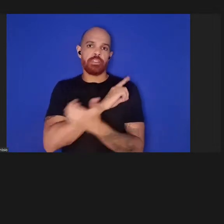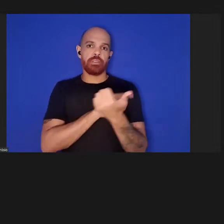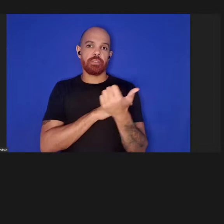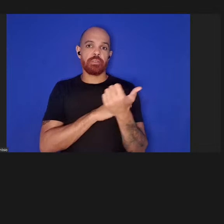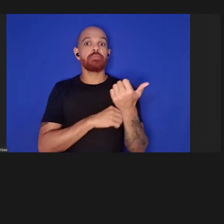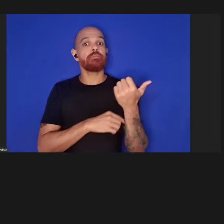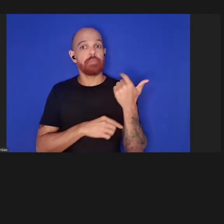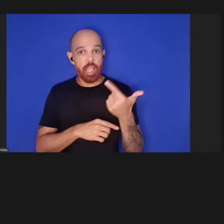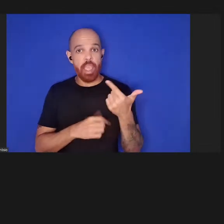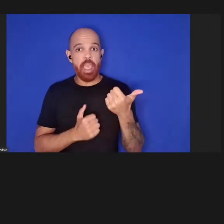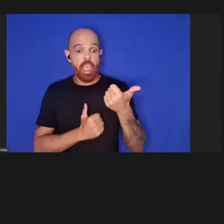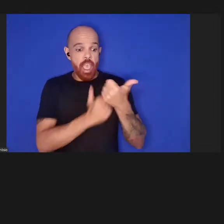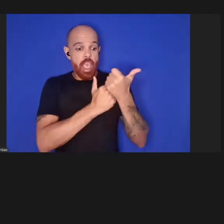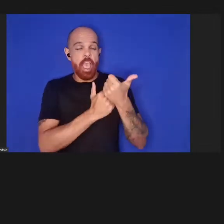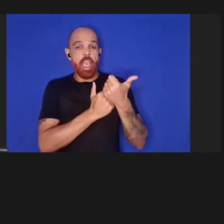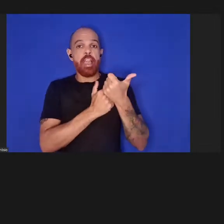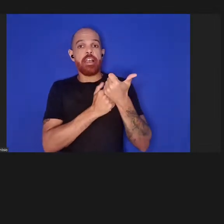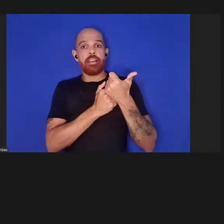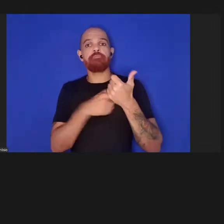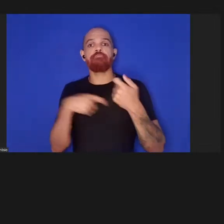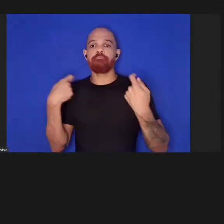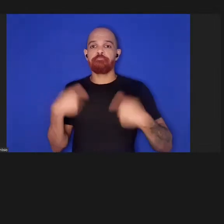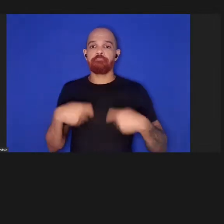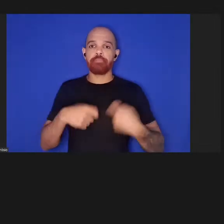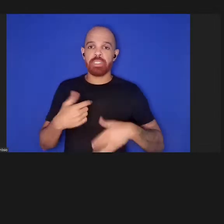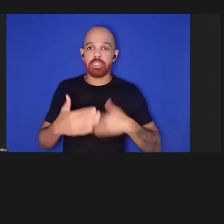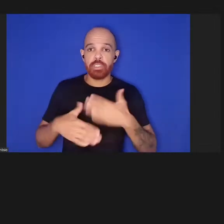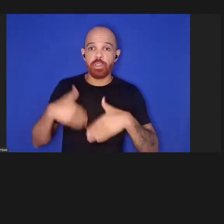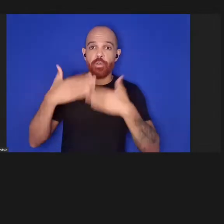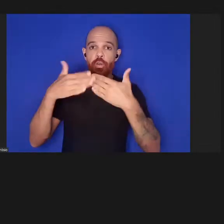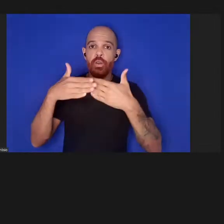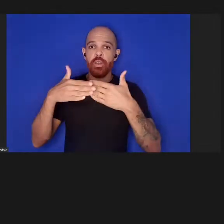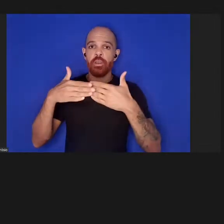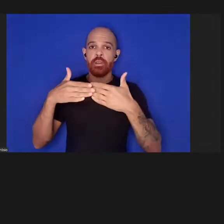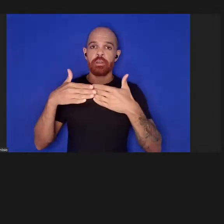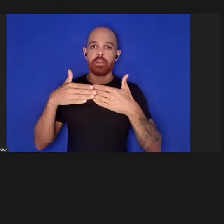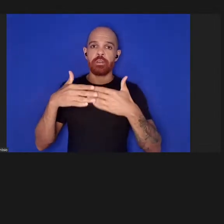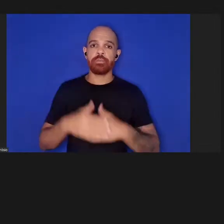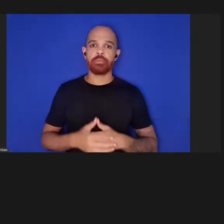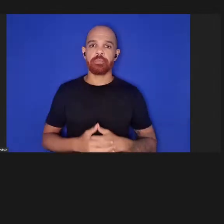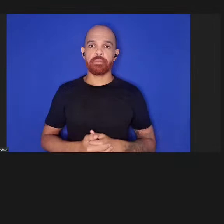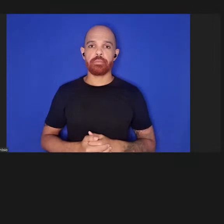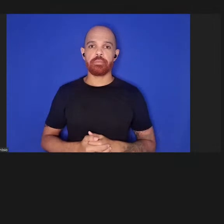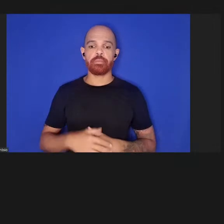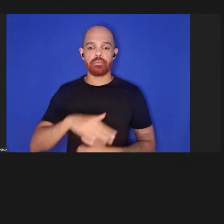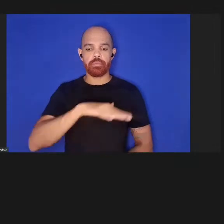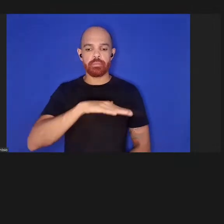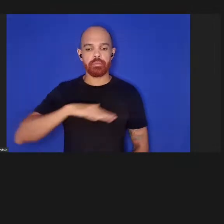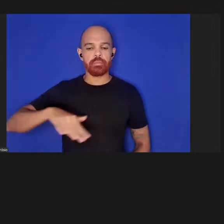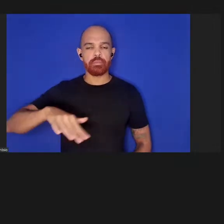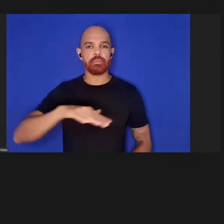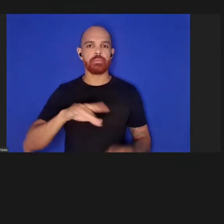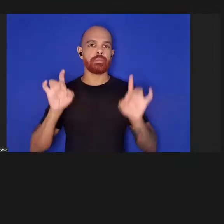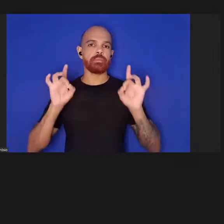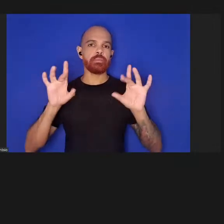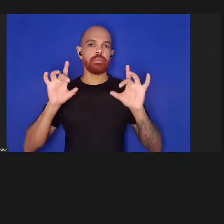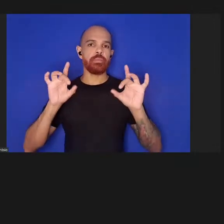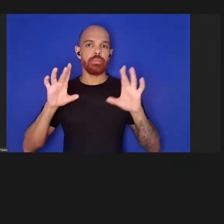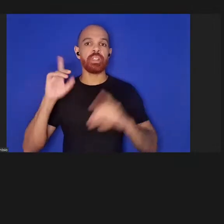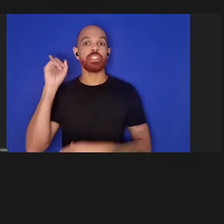colaboração terá que ser desenvolvida em um ambiente especificamente difícil,